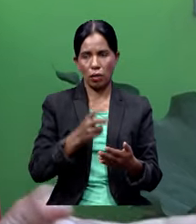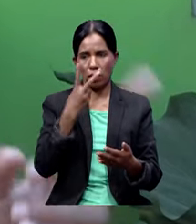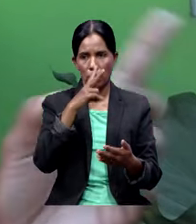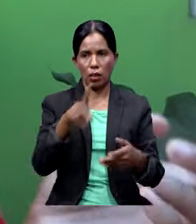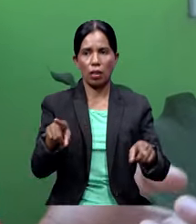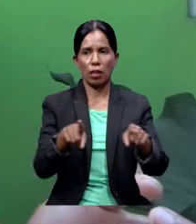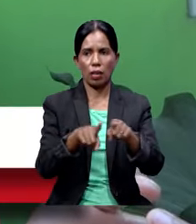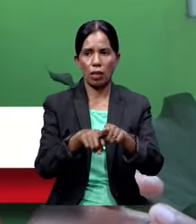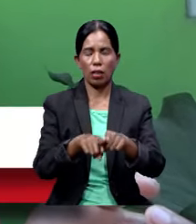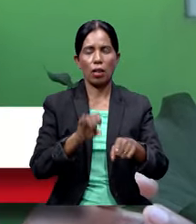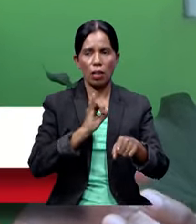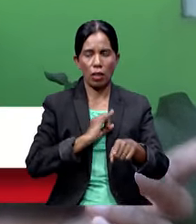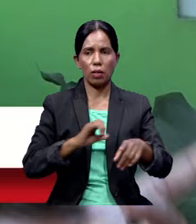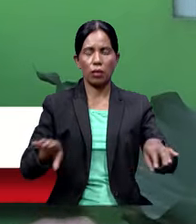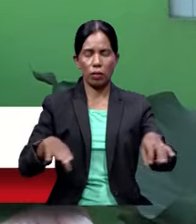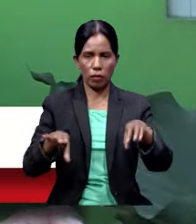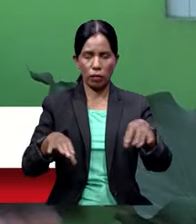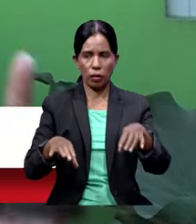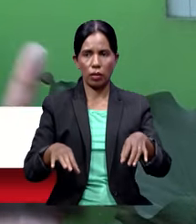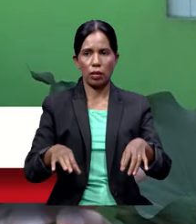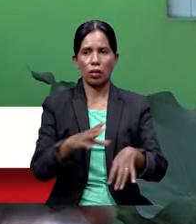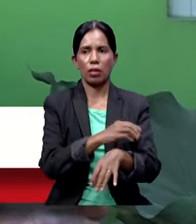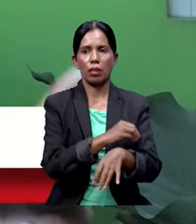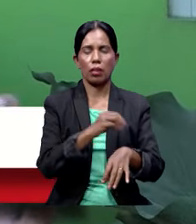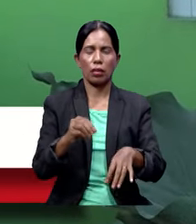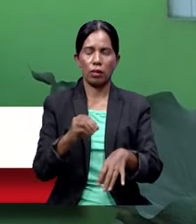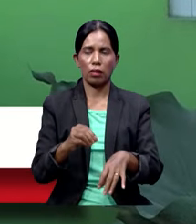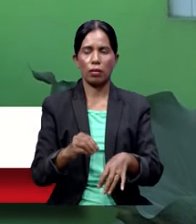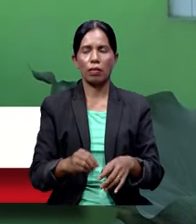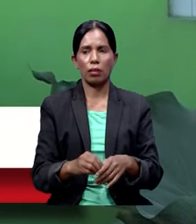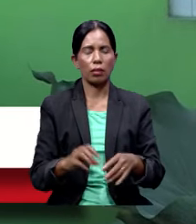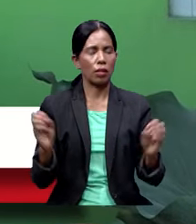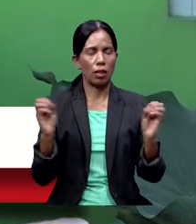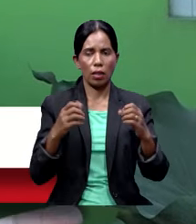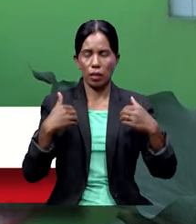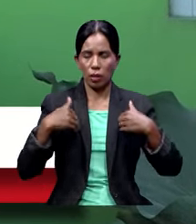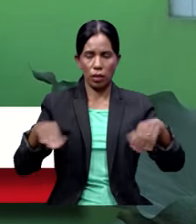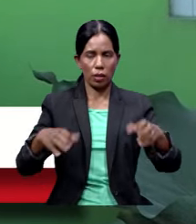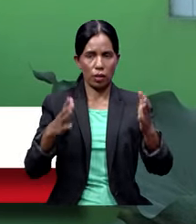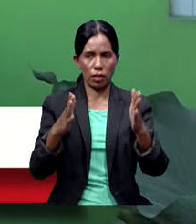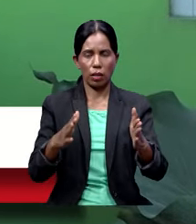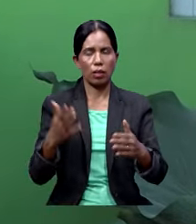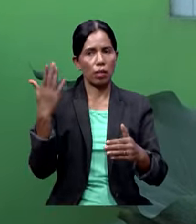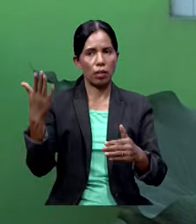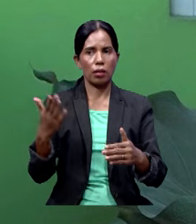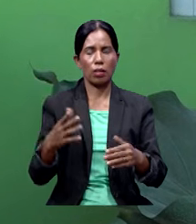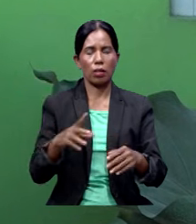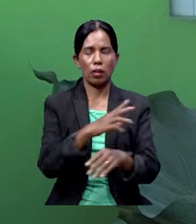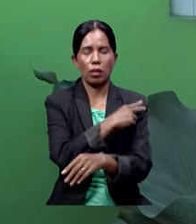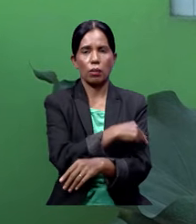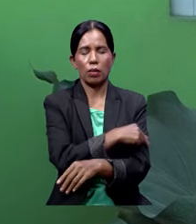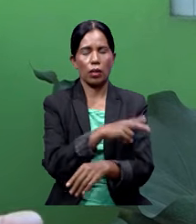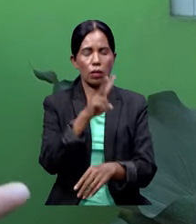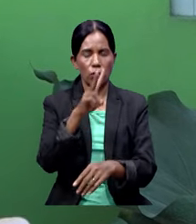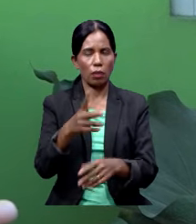nudar internasio serviço ia posto saúde soro, tambah iha neba menos recurso, iha neba posto rua makmamu,